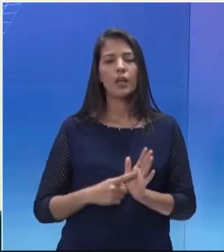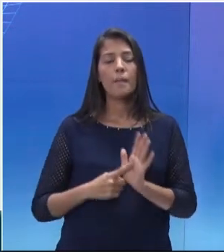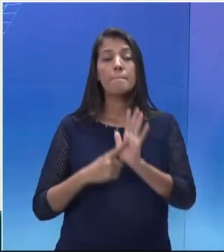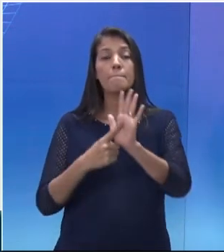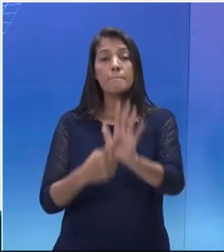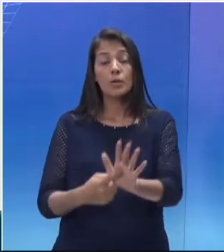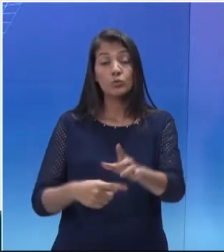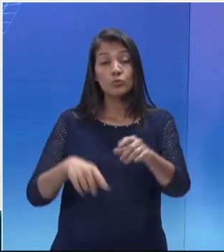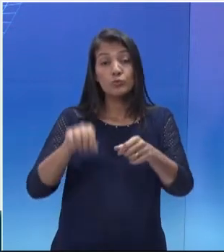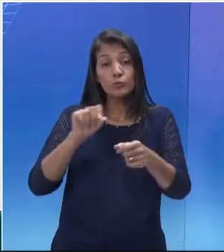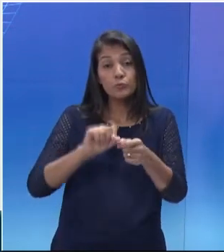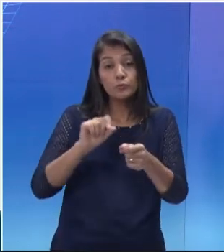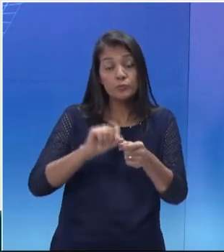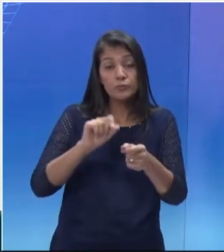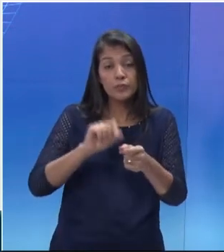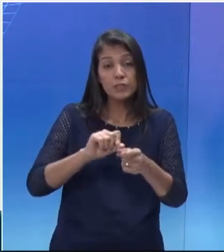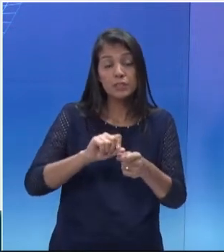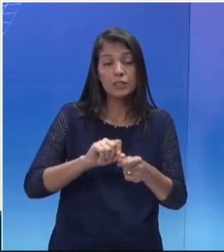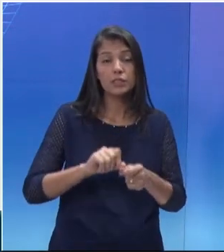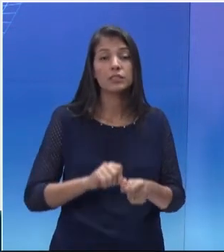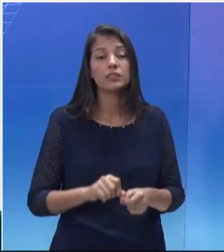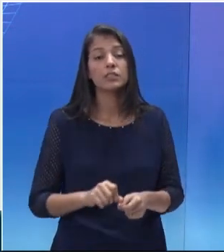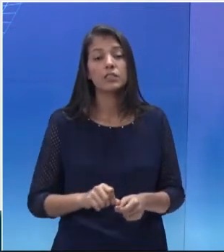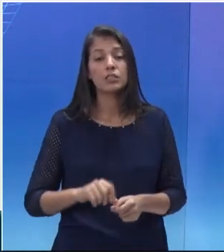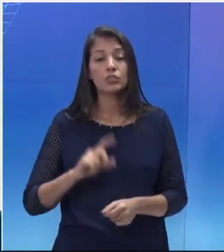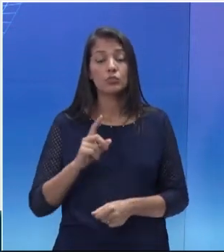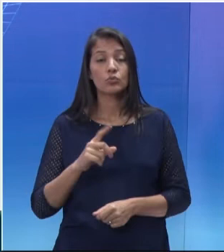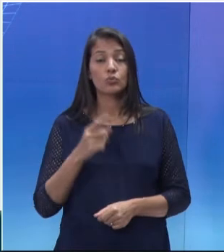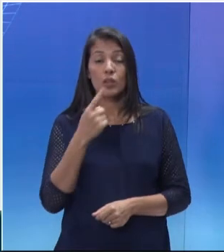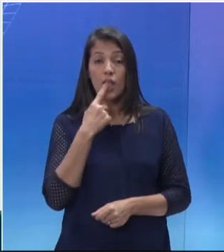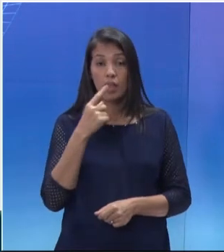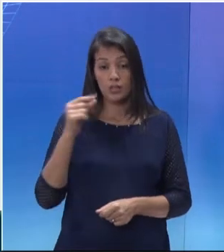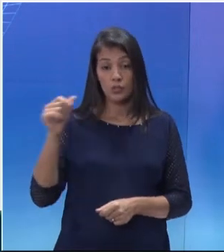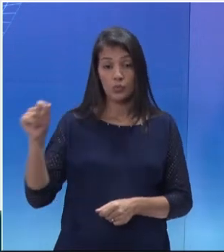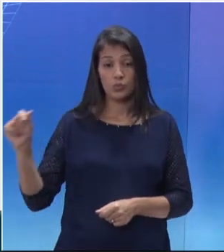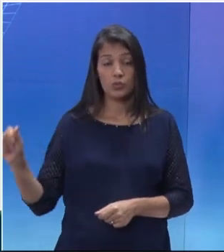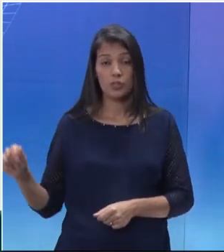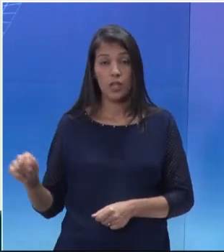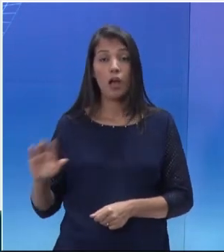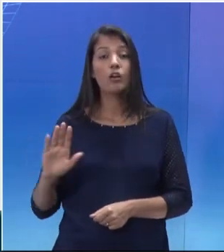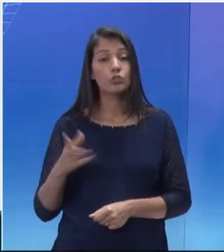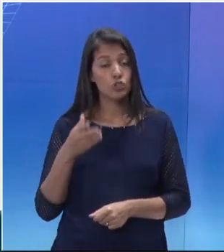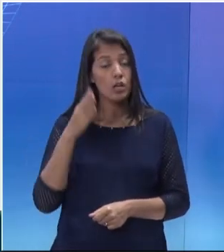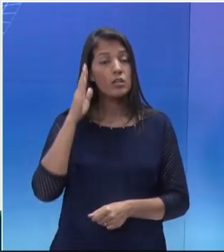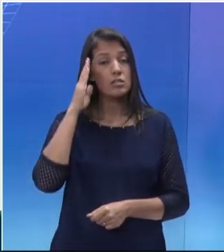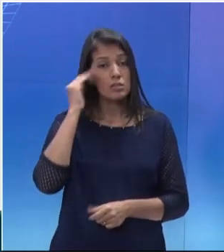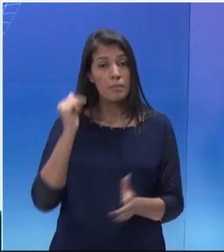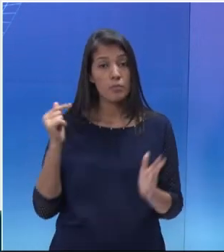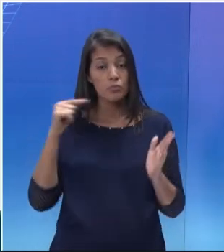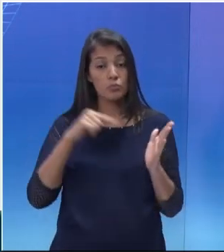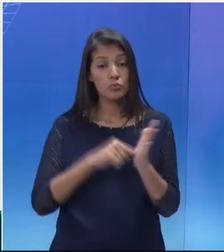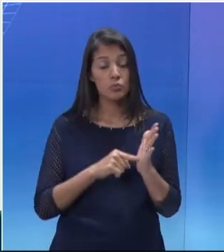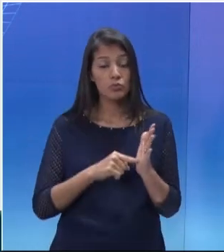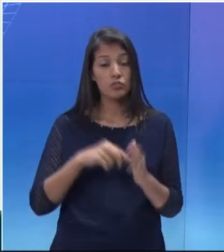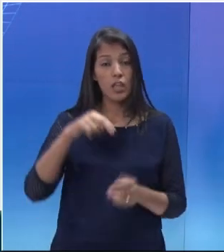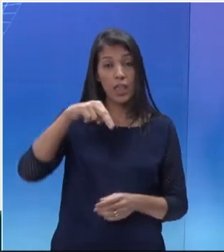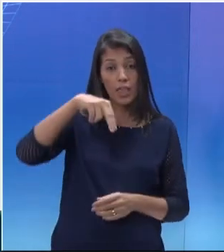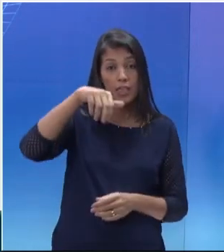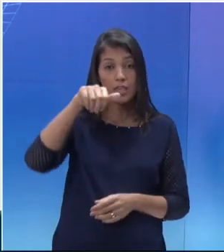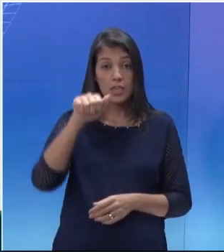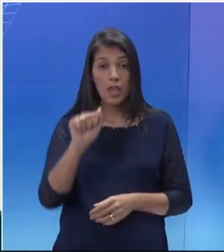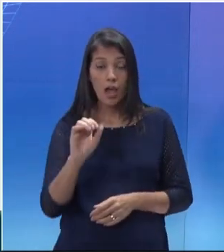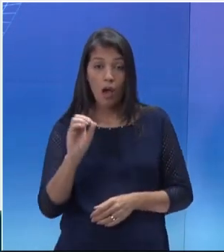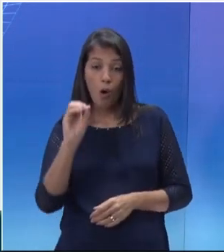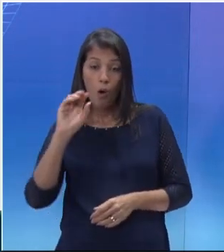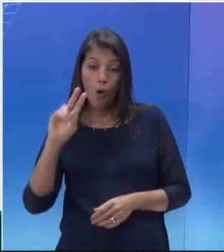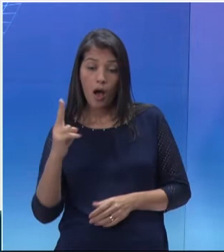produzindo o nosso hidróxido de sódio, NaOH. Ou seja, também já sabemos o destino desse Na+,